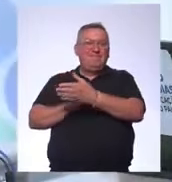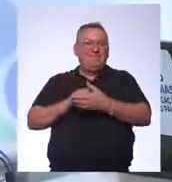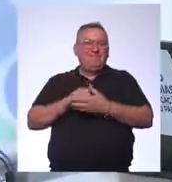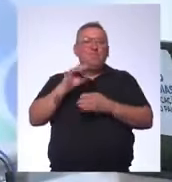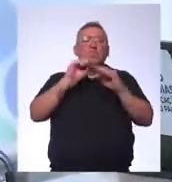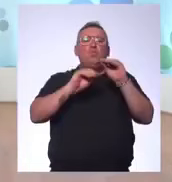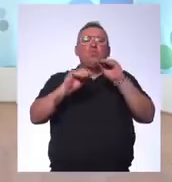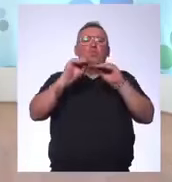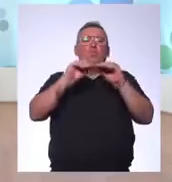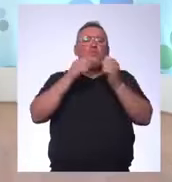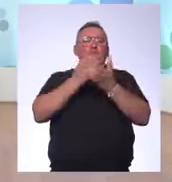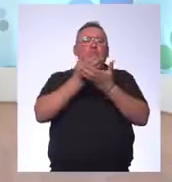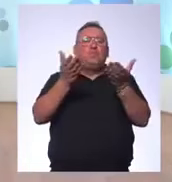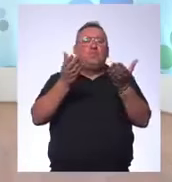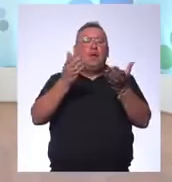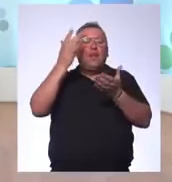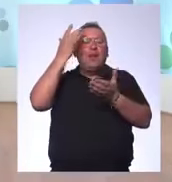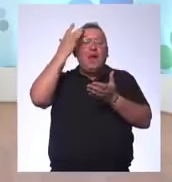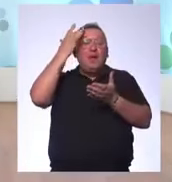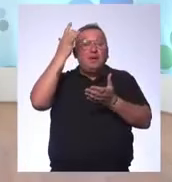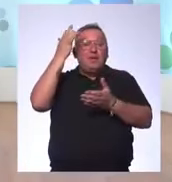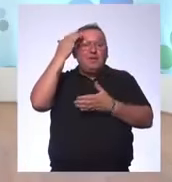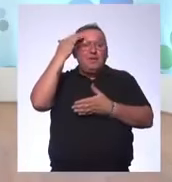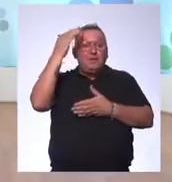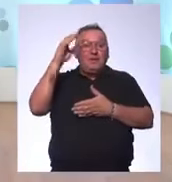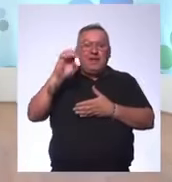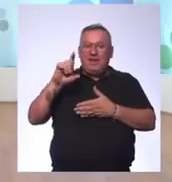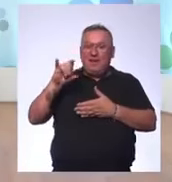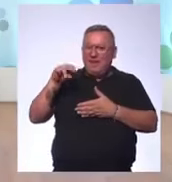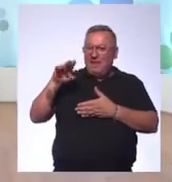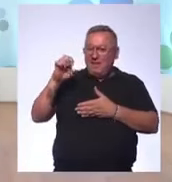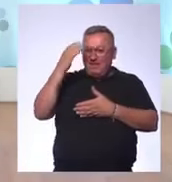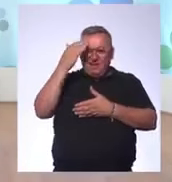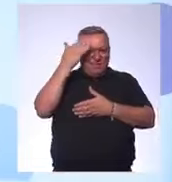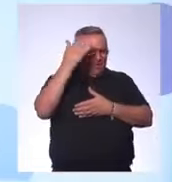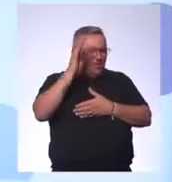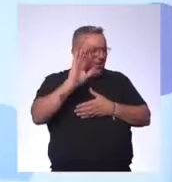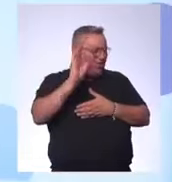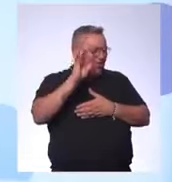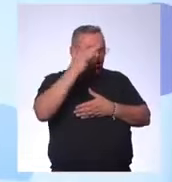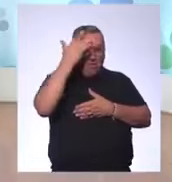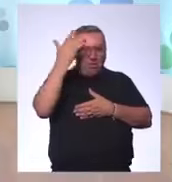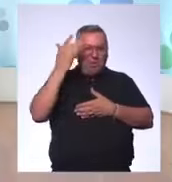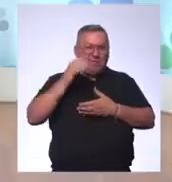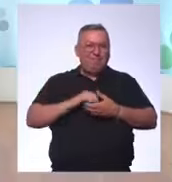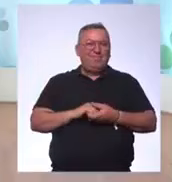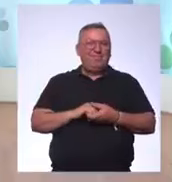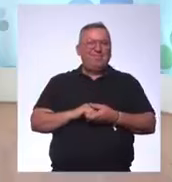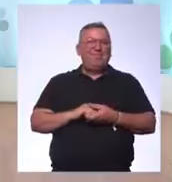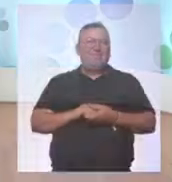um beijo para vocês, até amanhã. Obrigada, Elaine. Eu que agradeço. Tchau, tchau, pessoal.